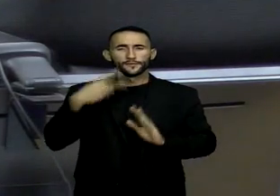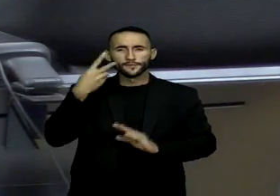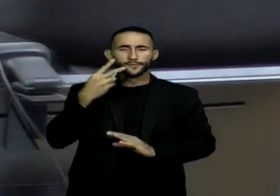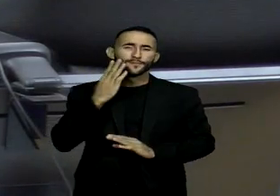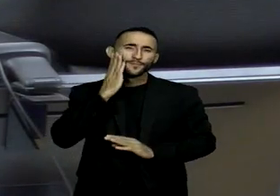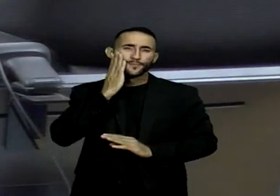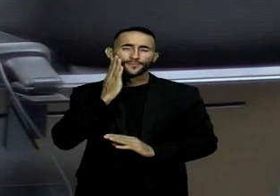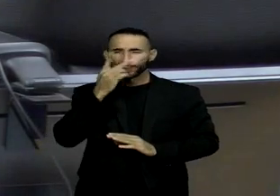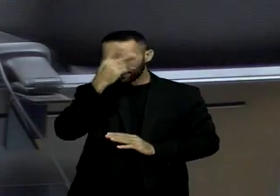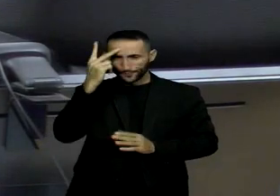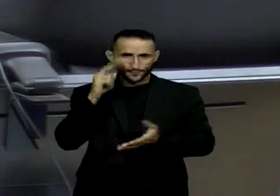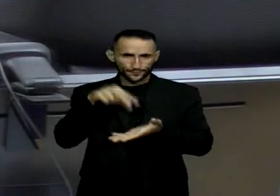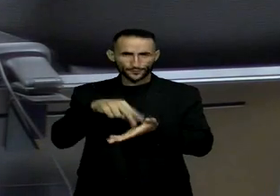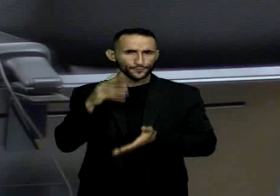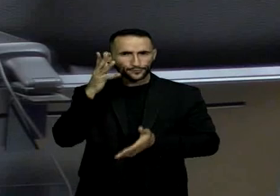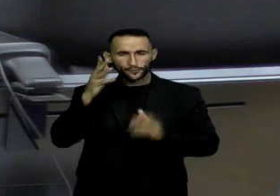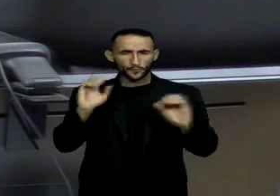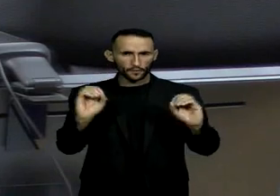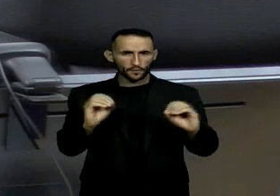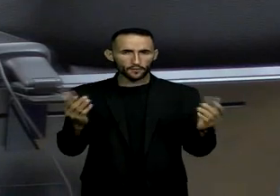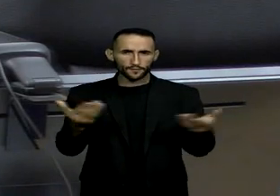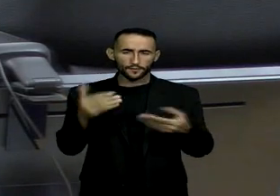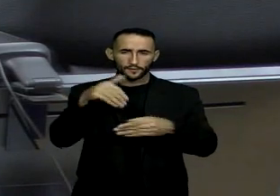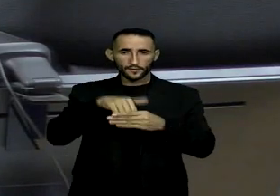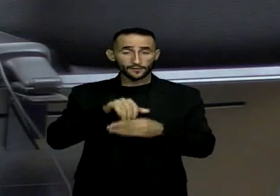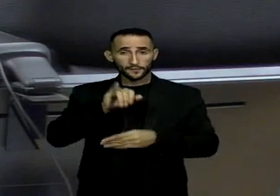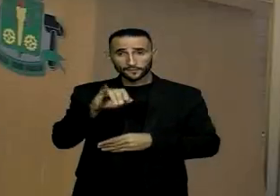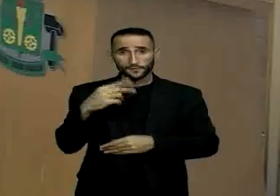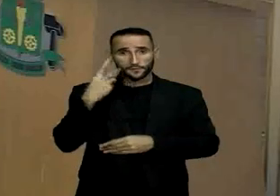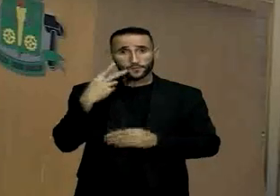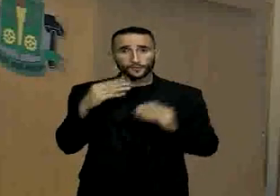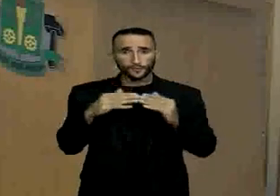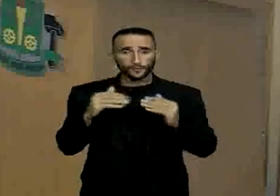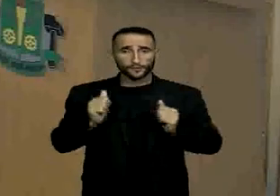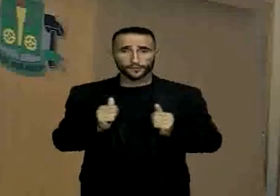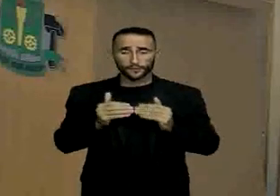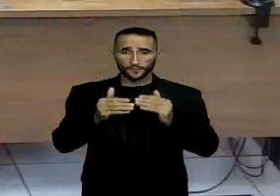havendo quem queira discutir, está em votação. Os vereadores favoráveis permaneçam como